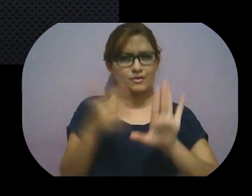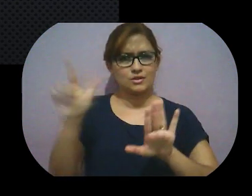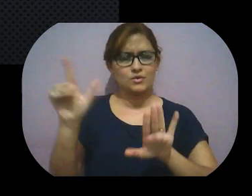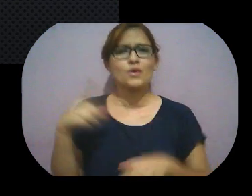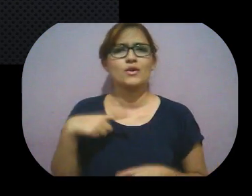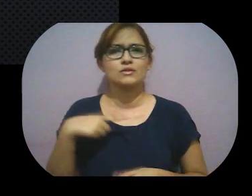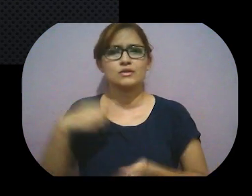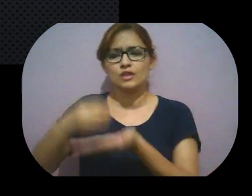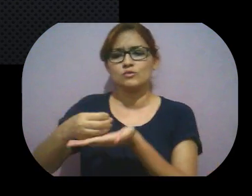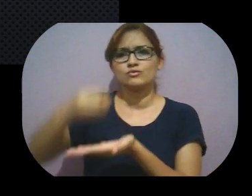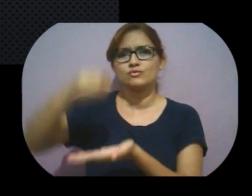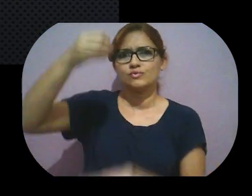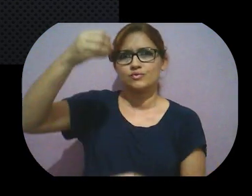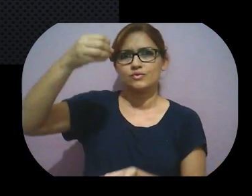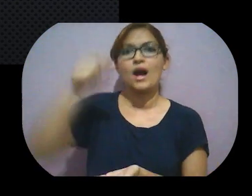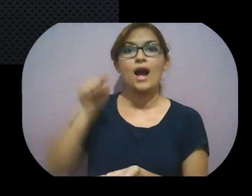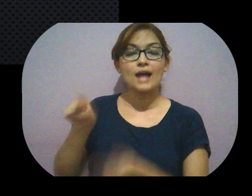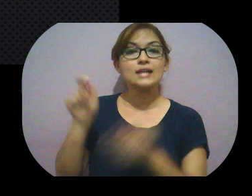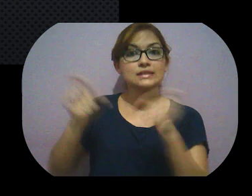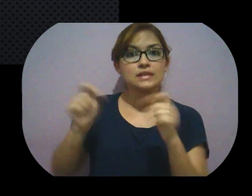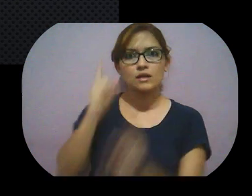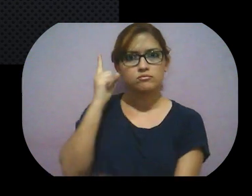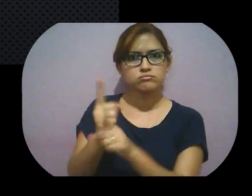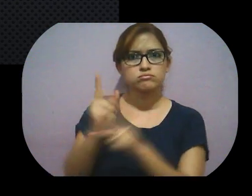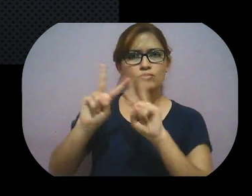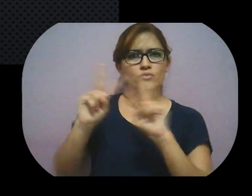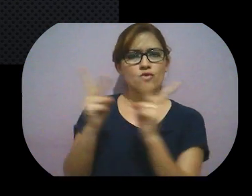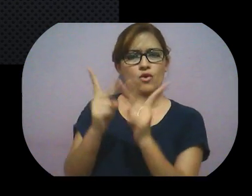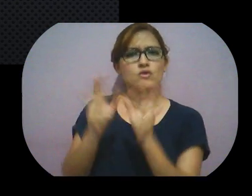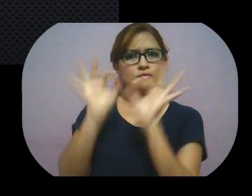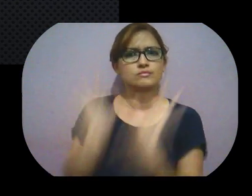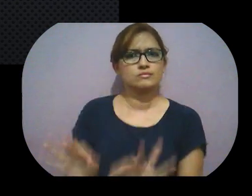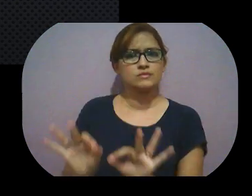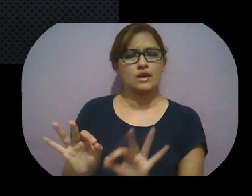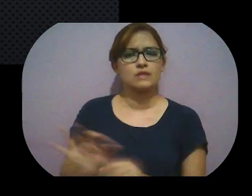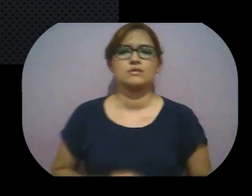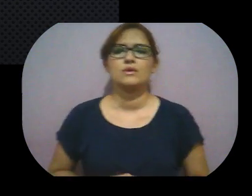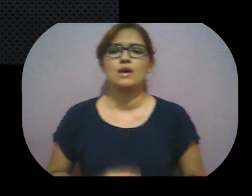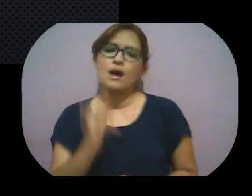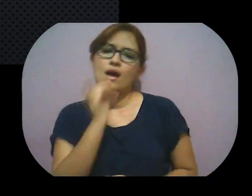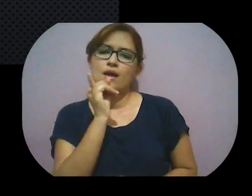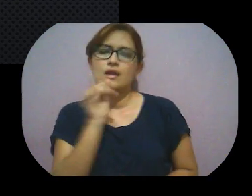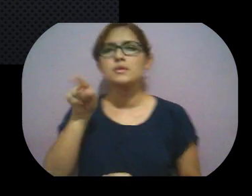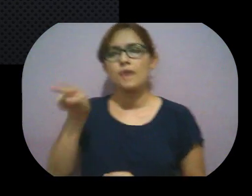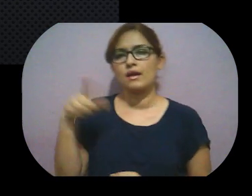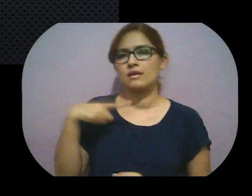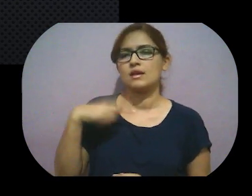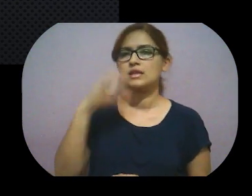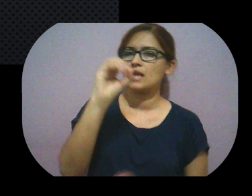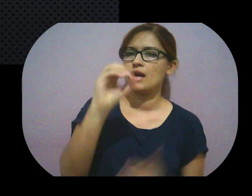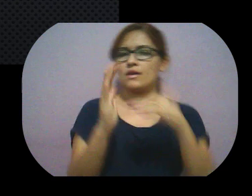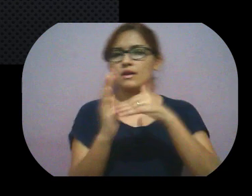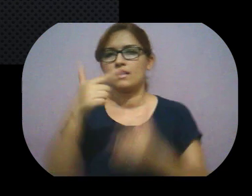para aferir volumes, que chamamos de proveta. Então, se você quer medir um volume variando de 0 a